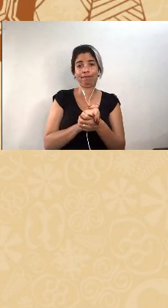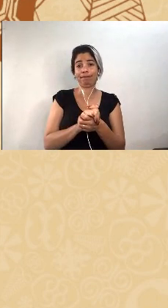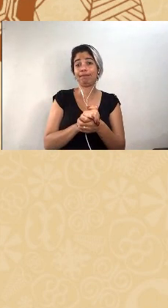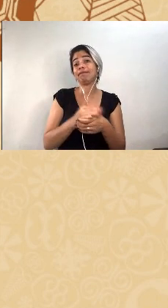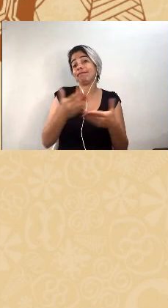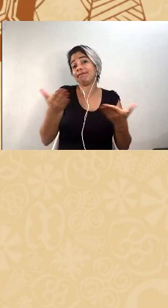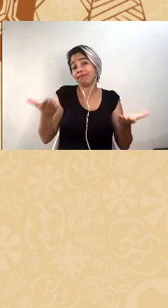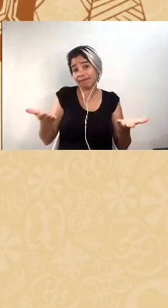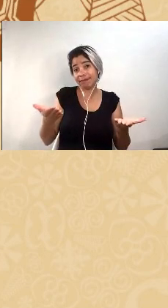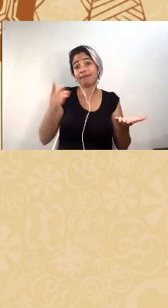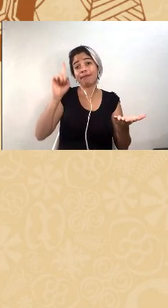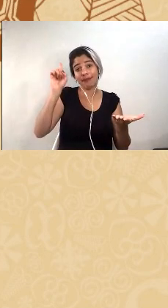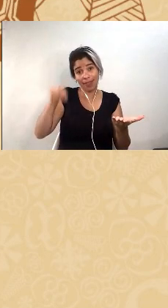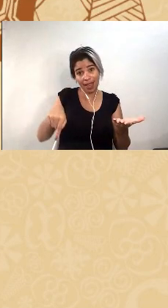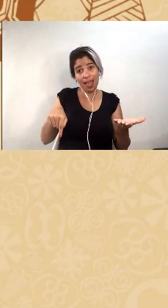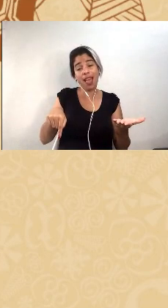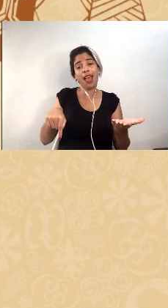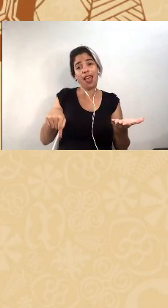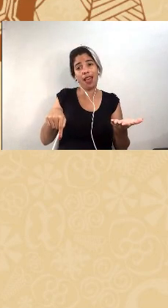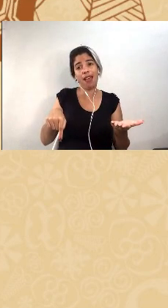Essa